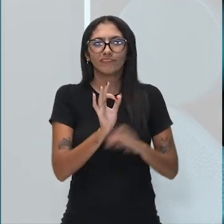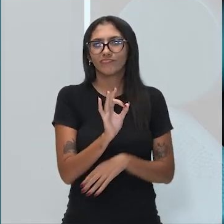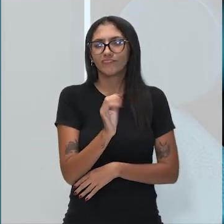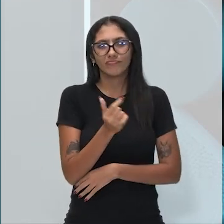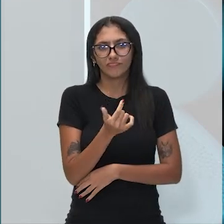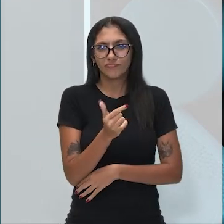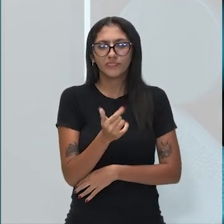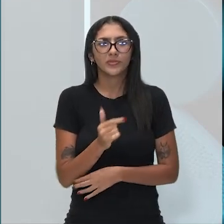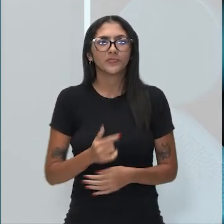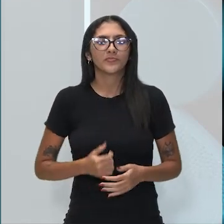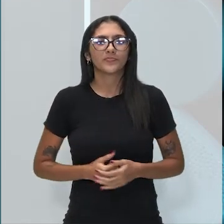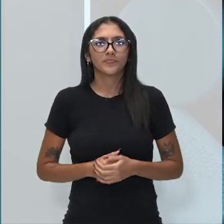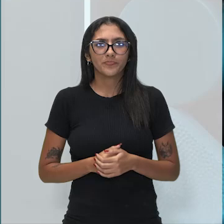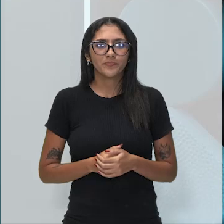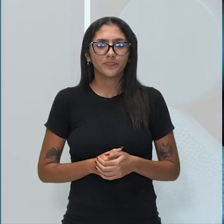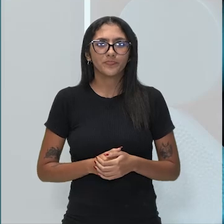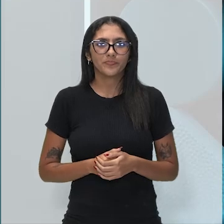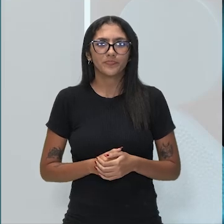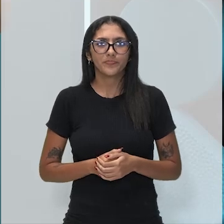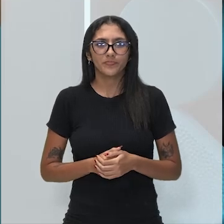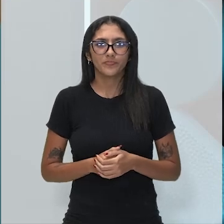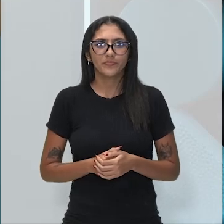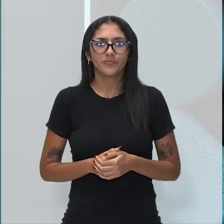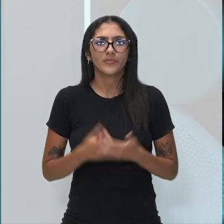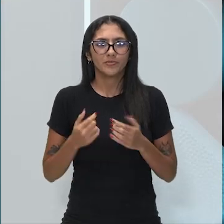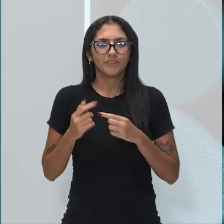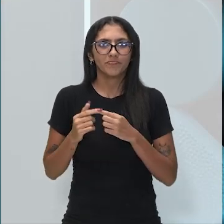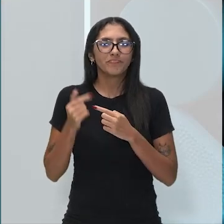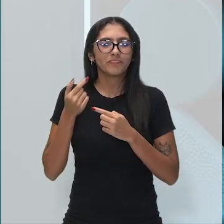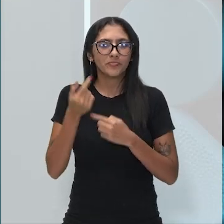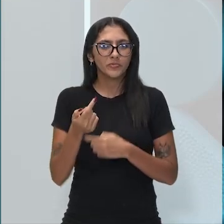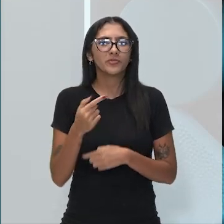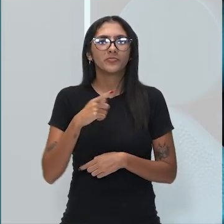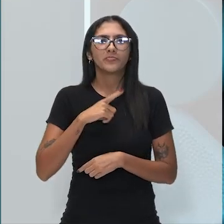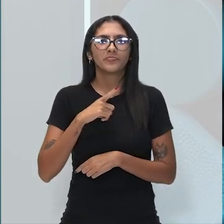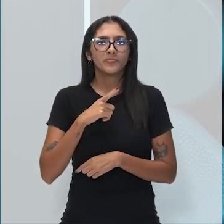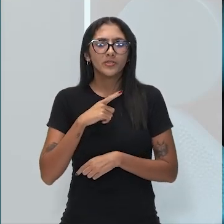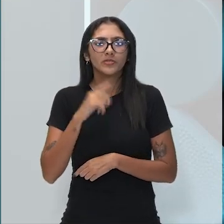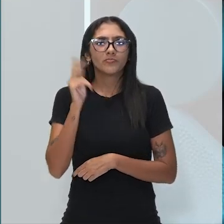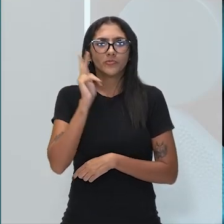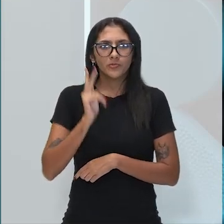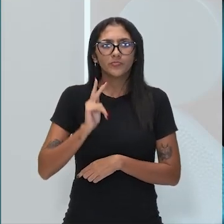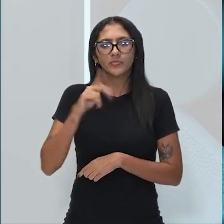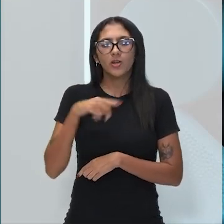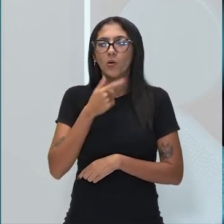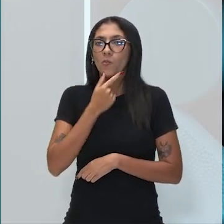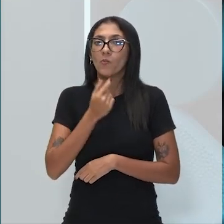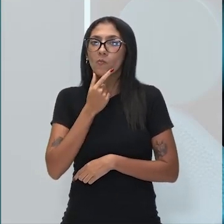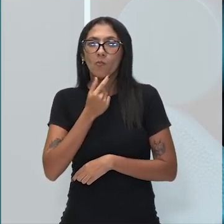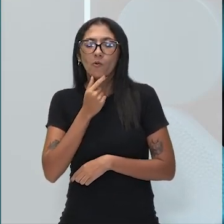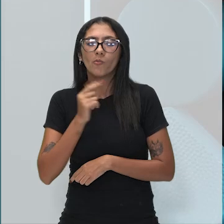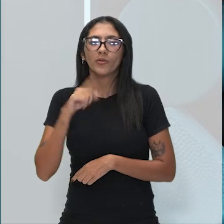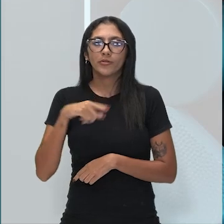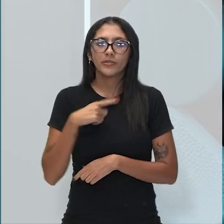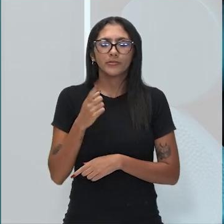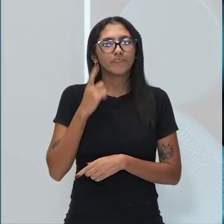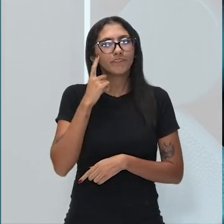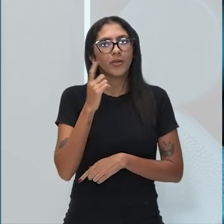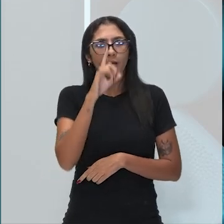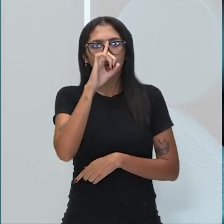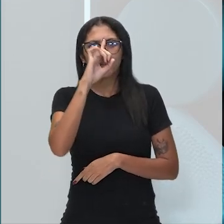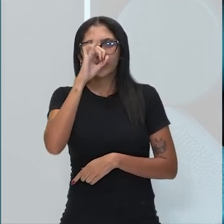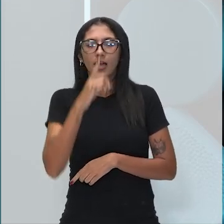família de Fabiano, já estou misturando as obras, Chico Bento decide ir com a esposa para